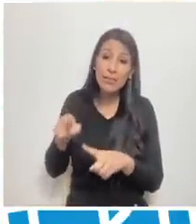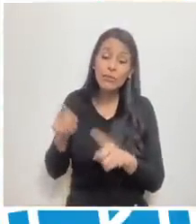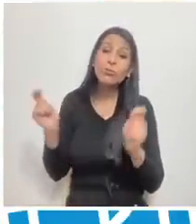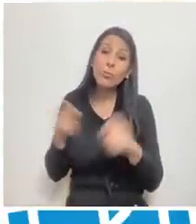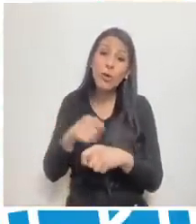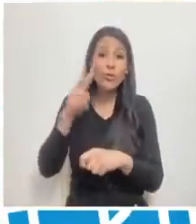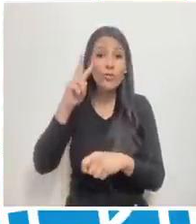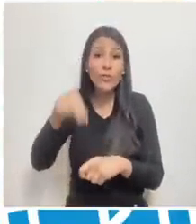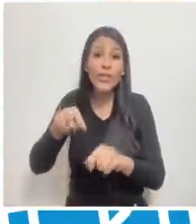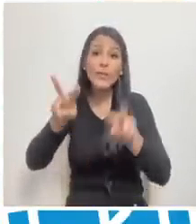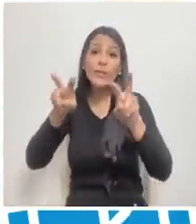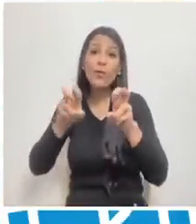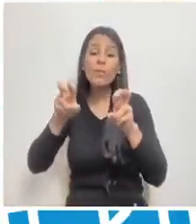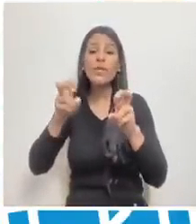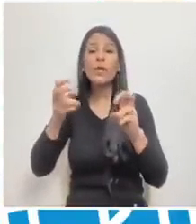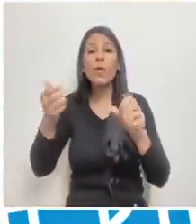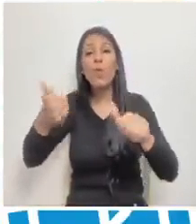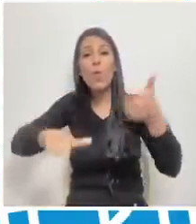si, né?